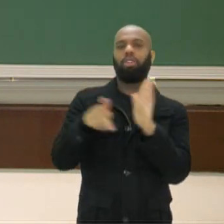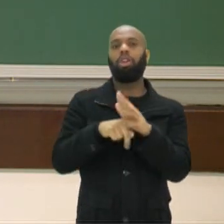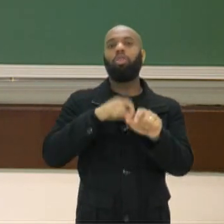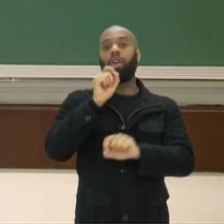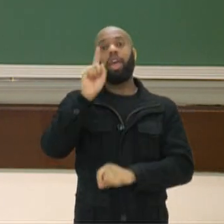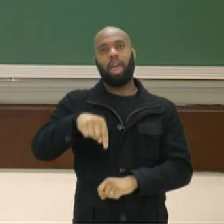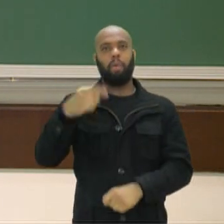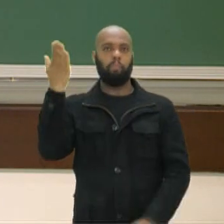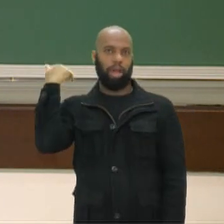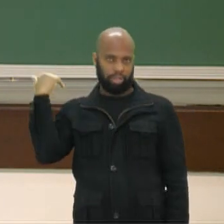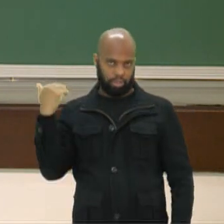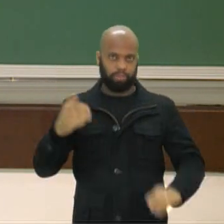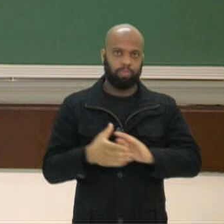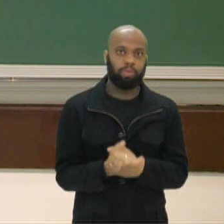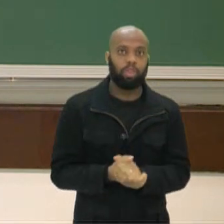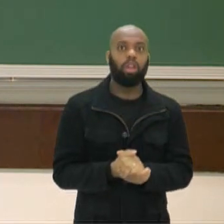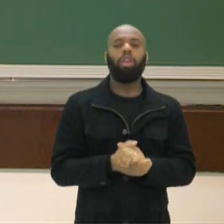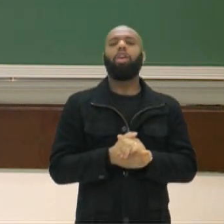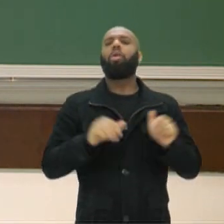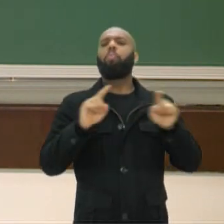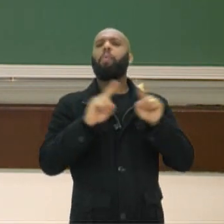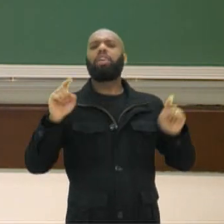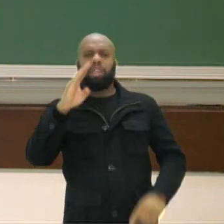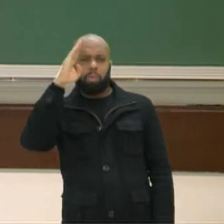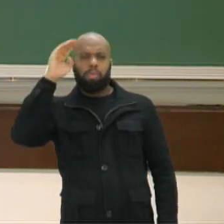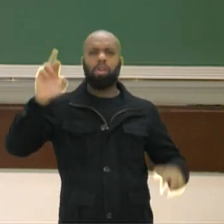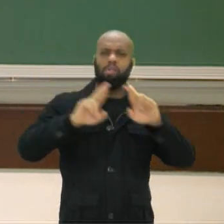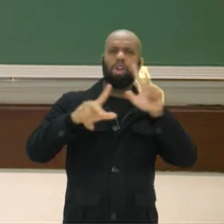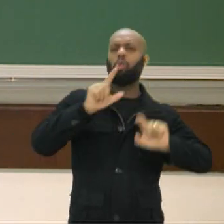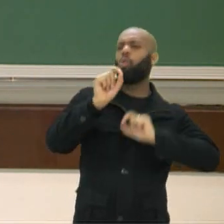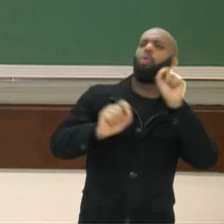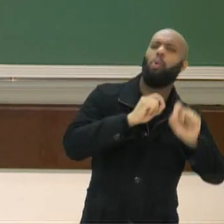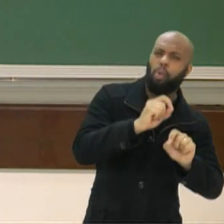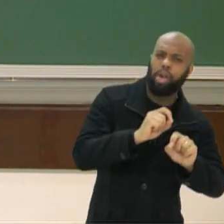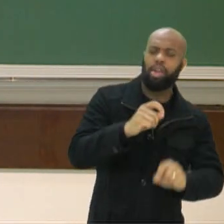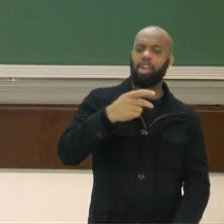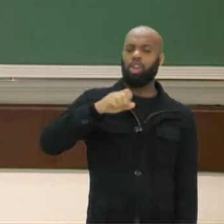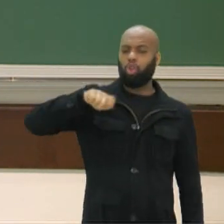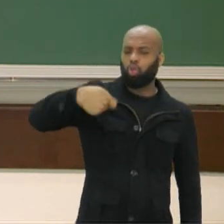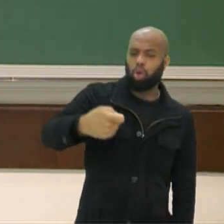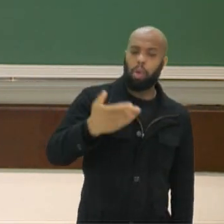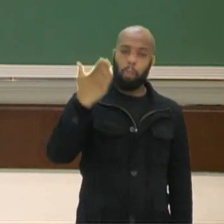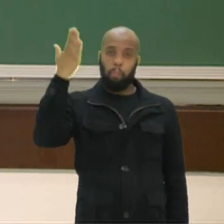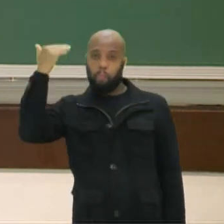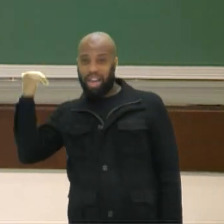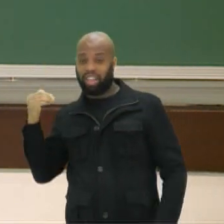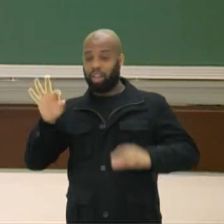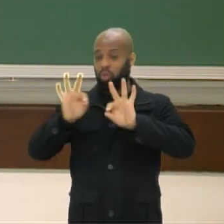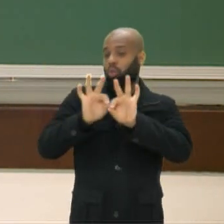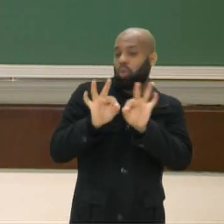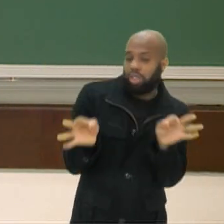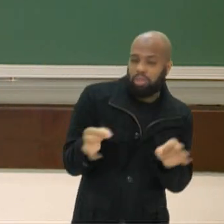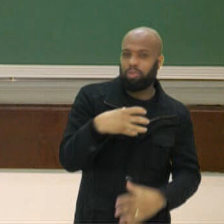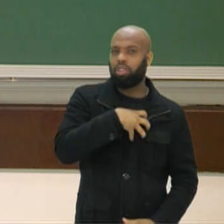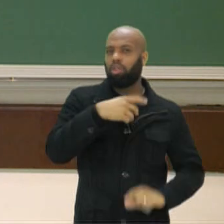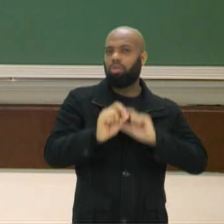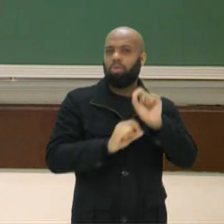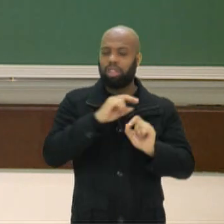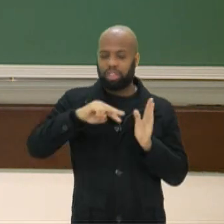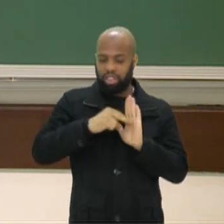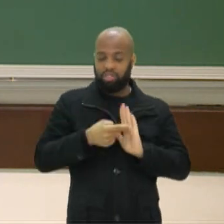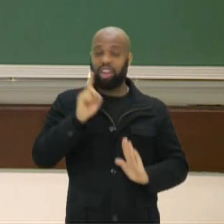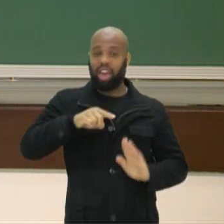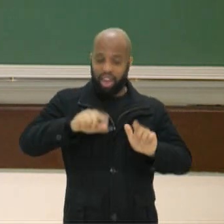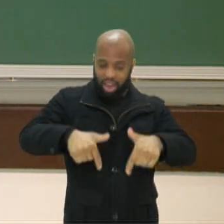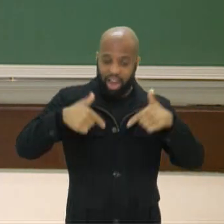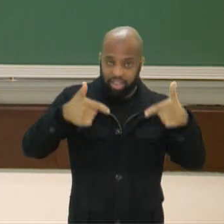A principal diferença é a seguinte: quando a gente fala de passado simples, é porque você está falando de uma